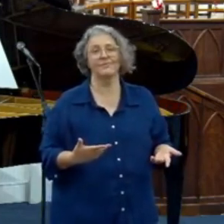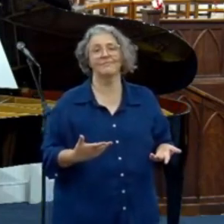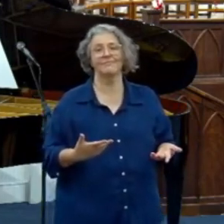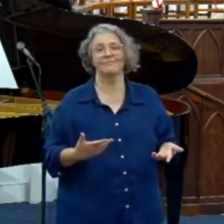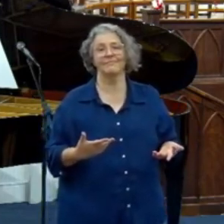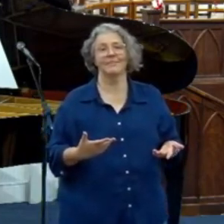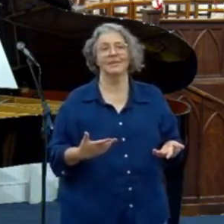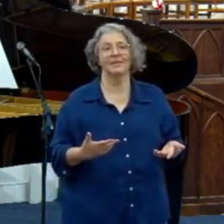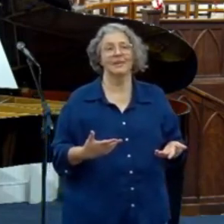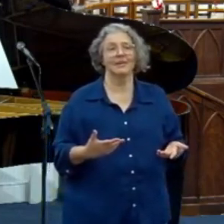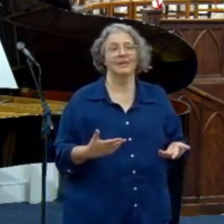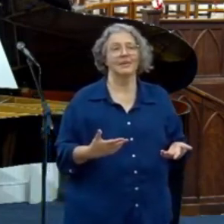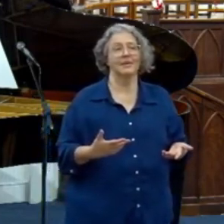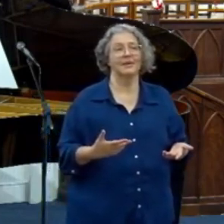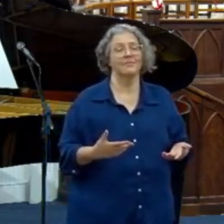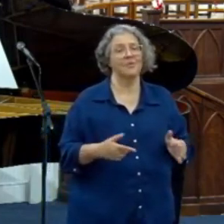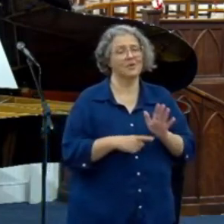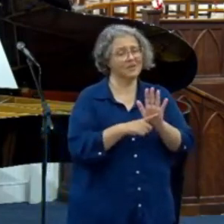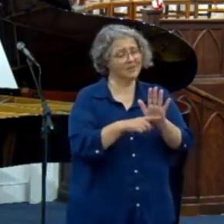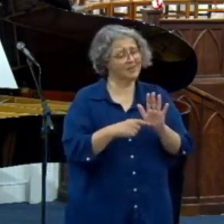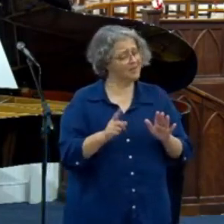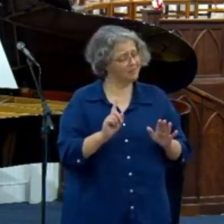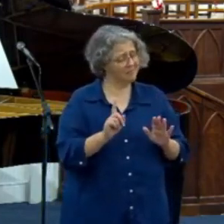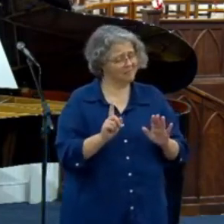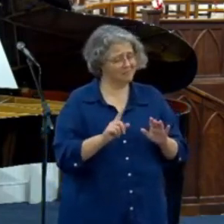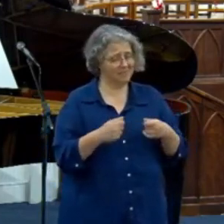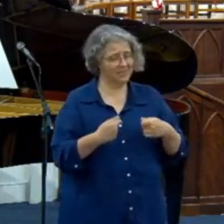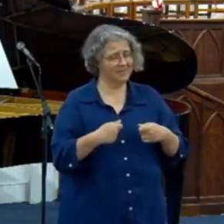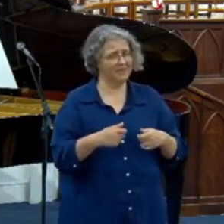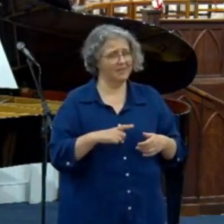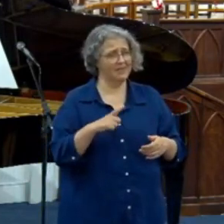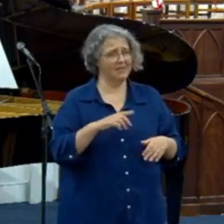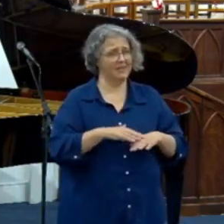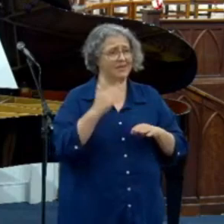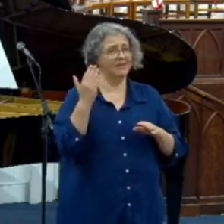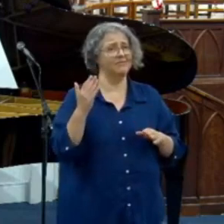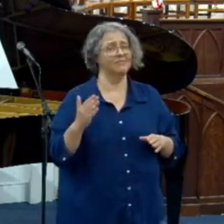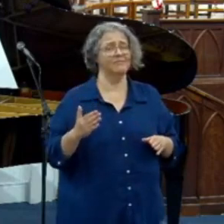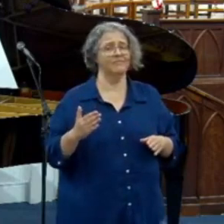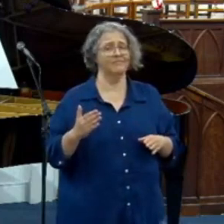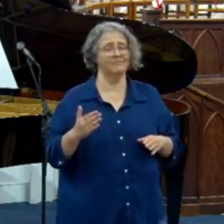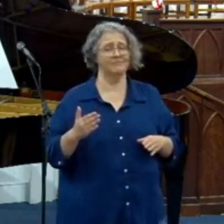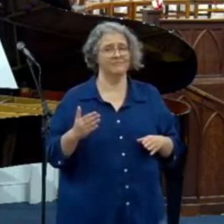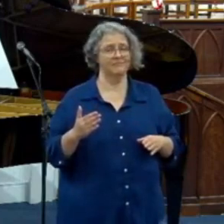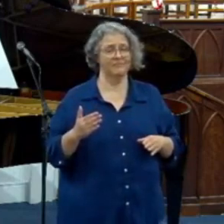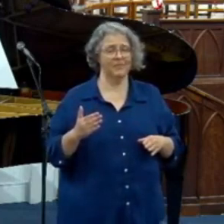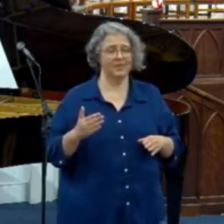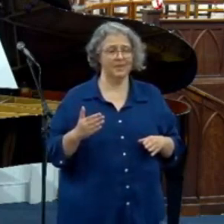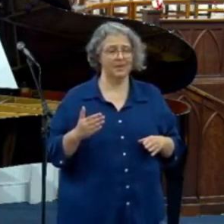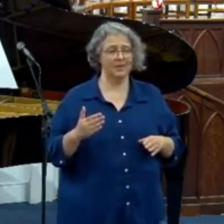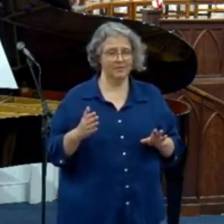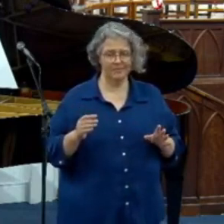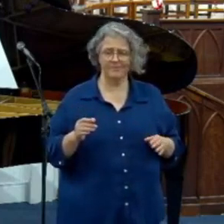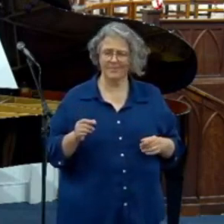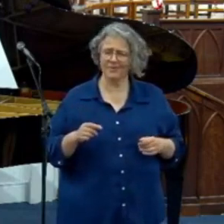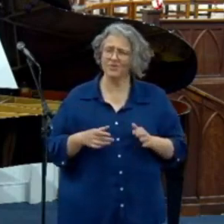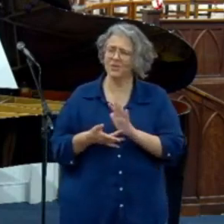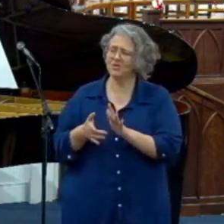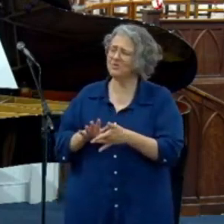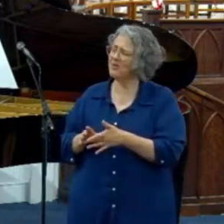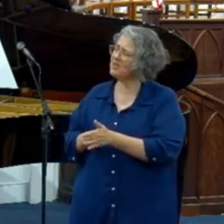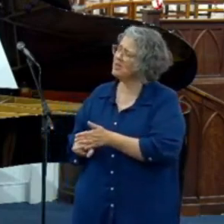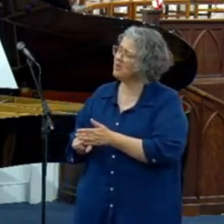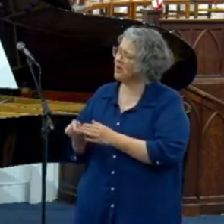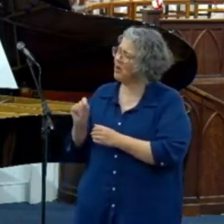direito. Se Jesus diz assim: está fácil para você fazer, vou te dar uma tarefa fácil, você quer mesmo a vida